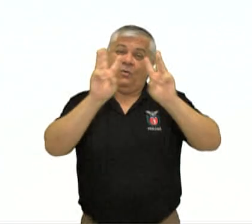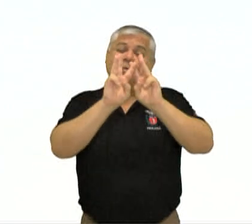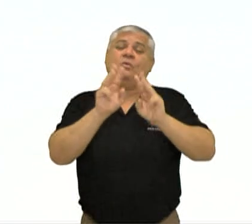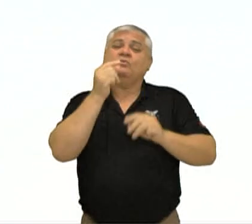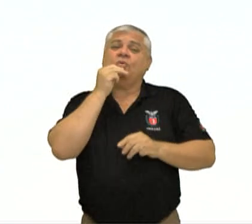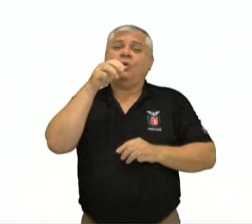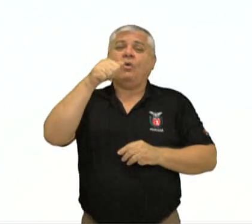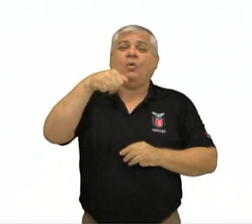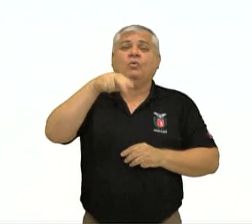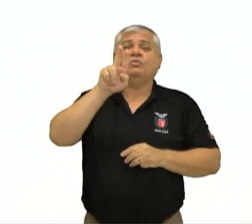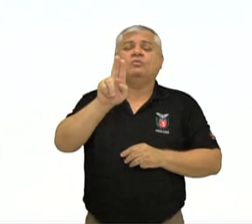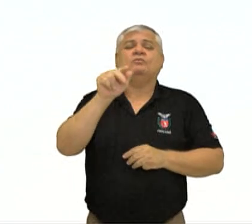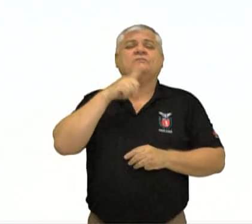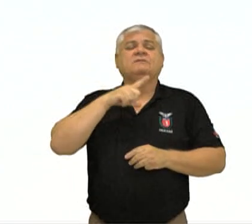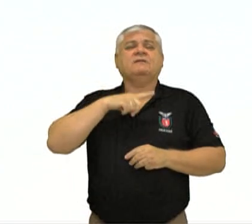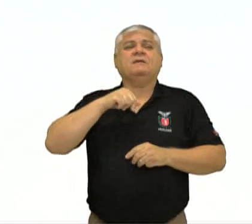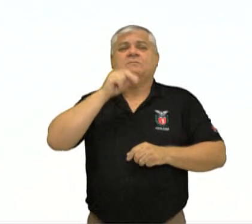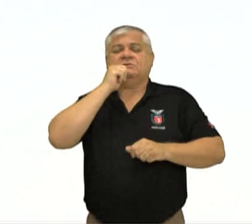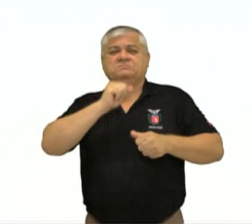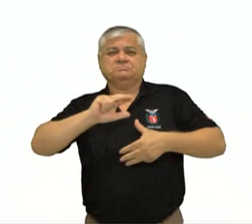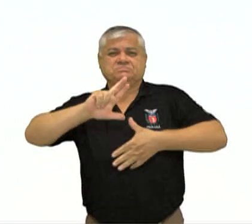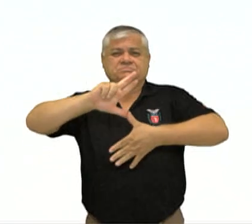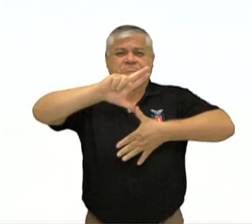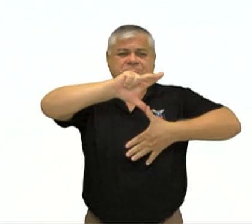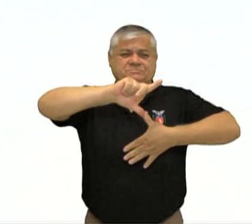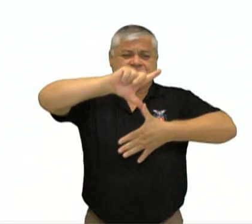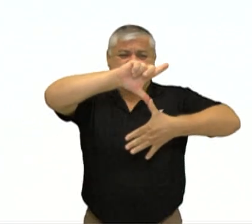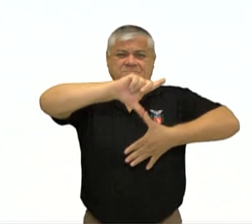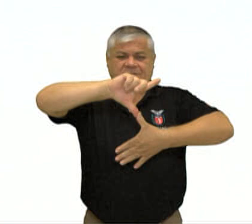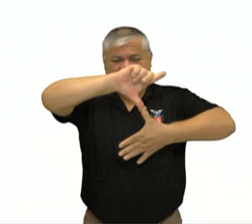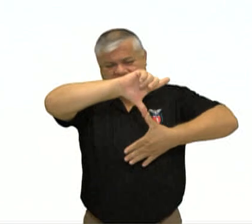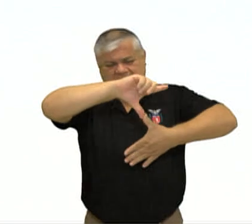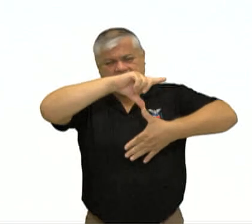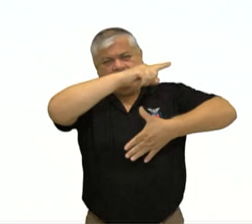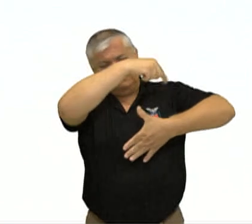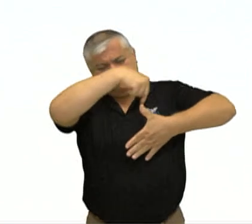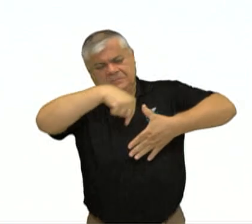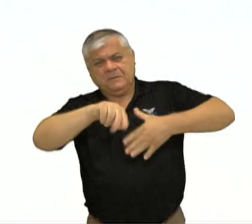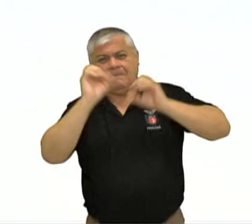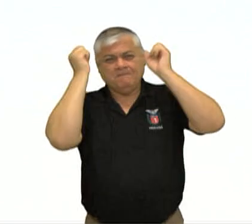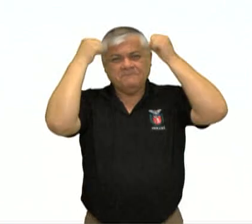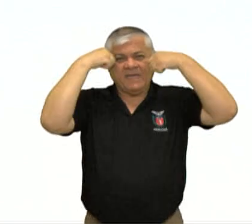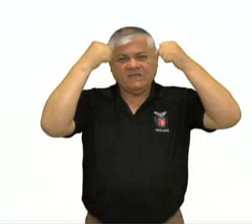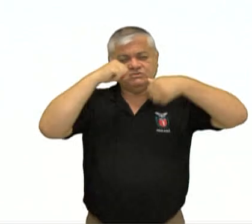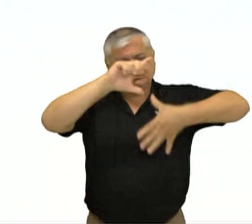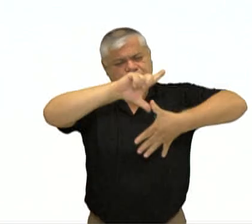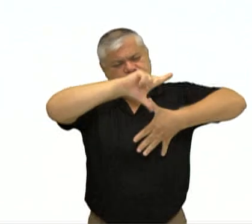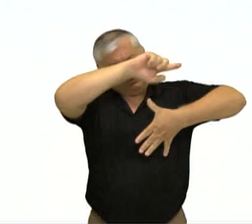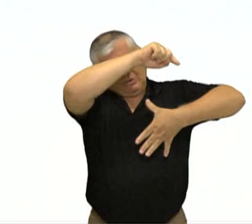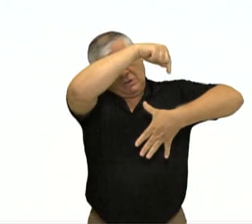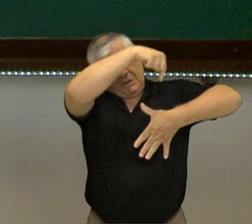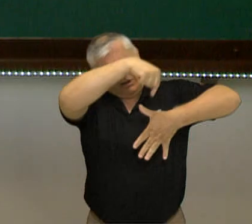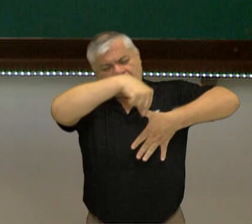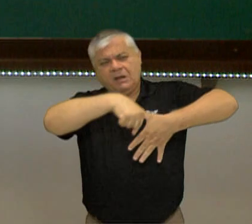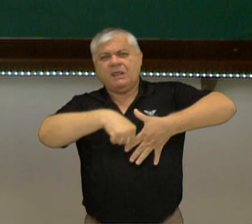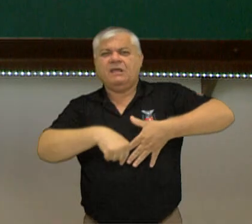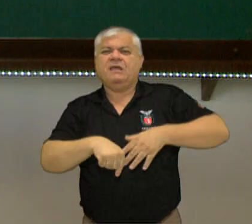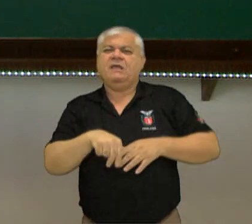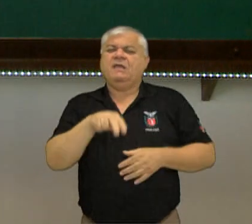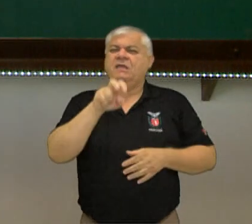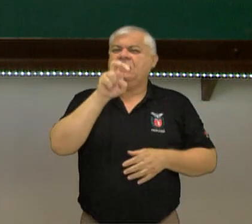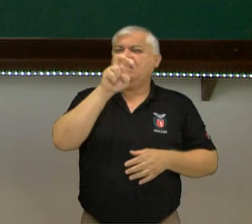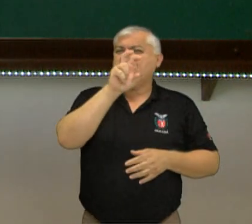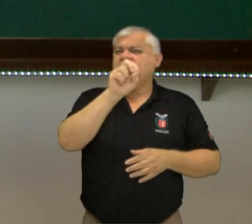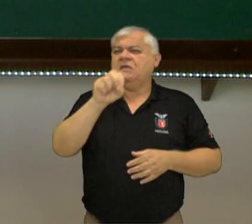América Latina, do México para baixo, em torno de 590 milhões, 600 milhões de